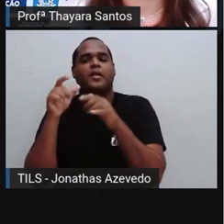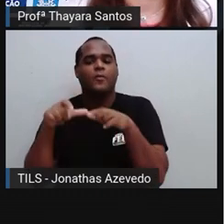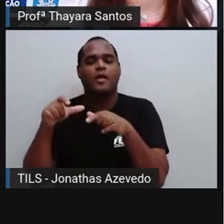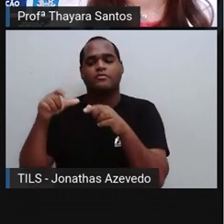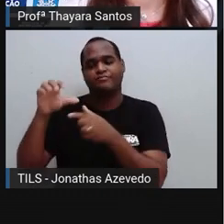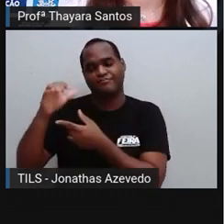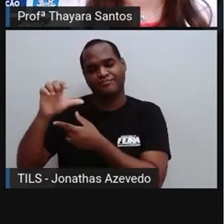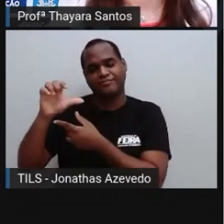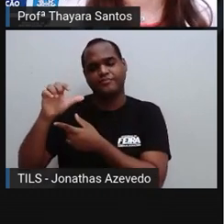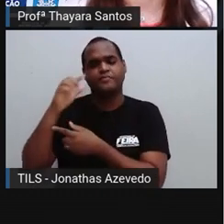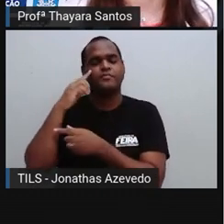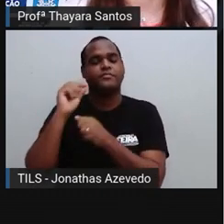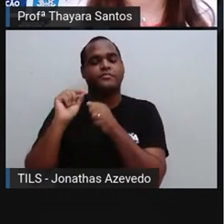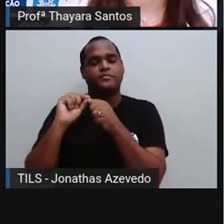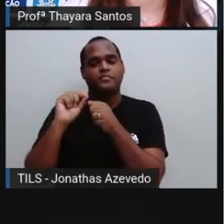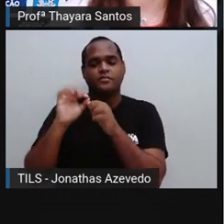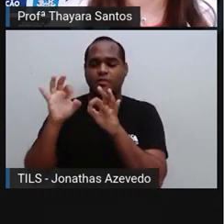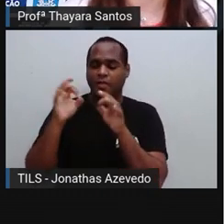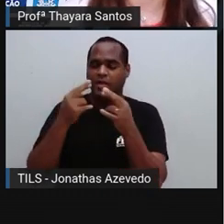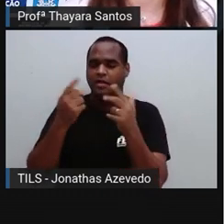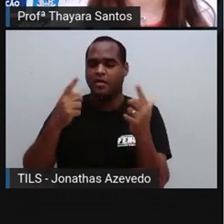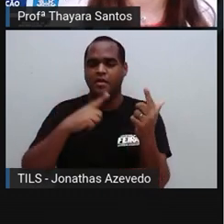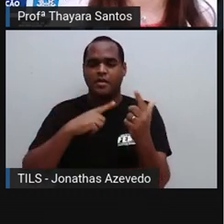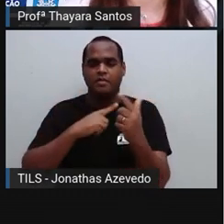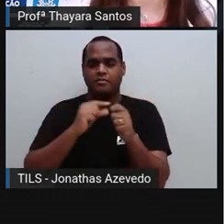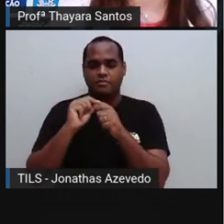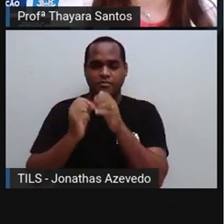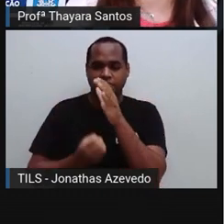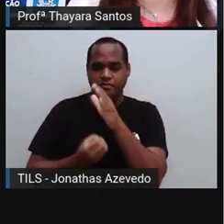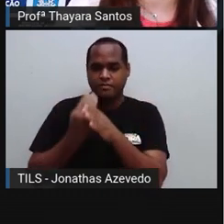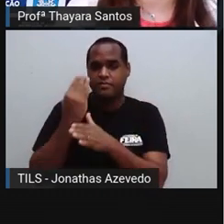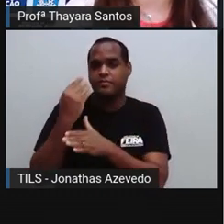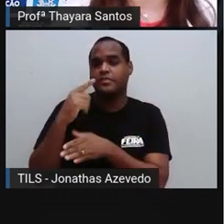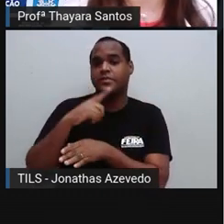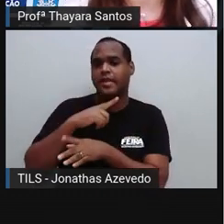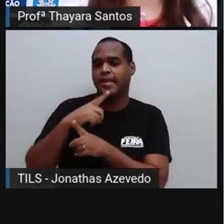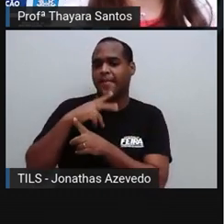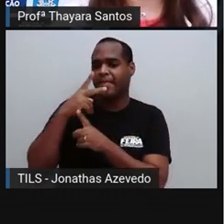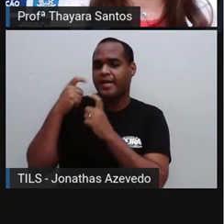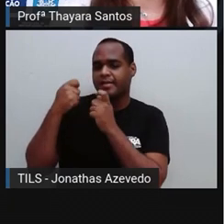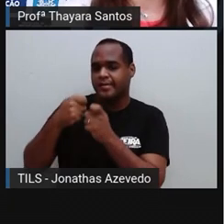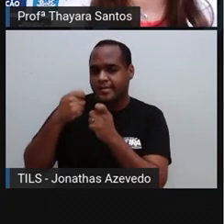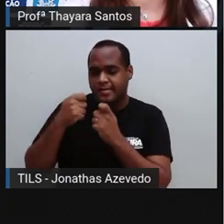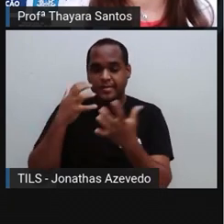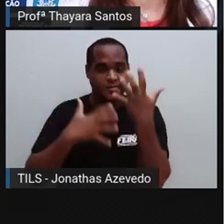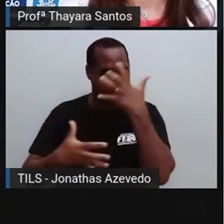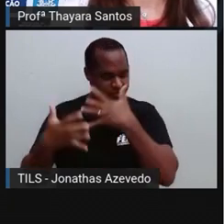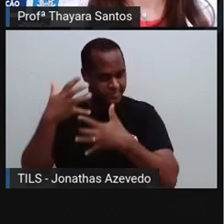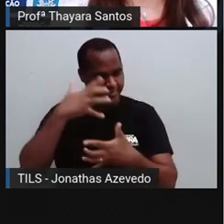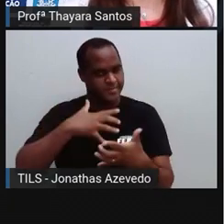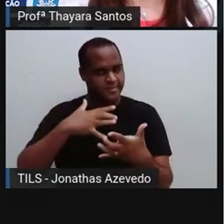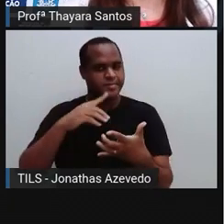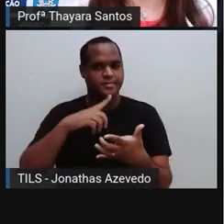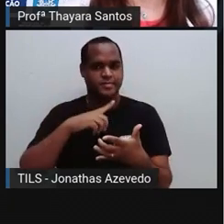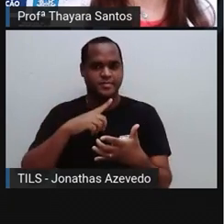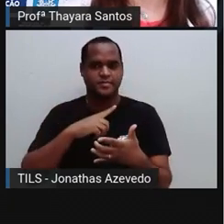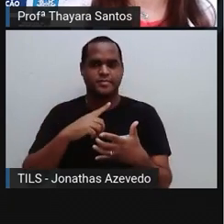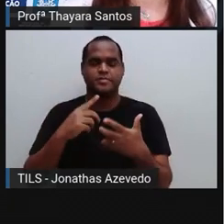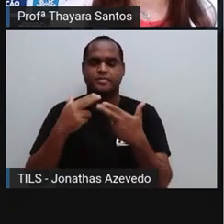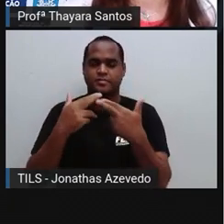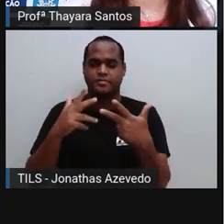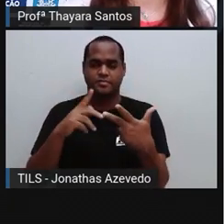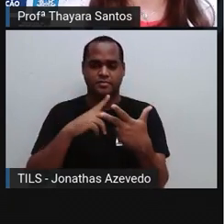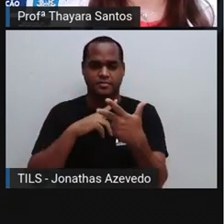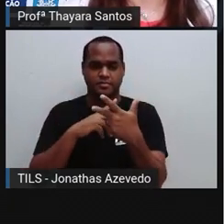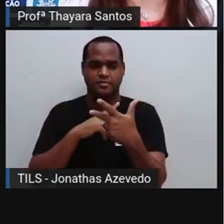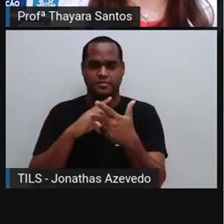laboratório. E ele tem a capacidade de produzir reações perturbadoras e alucinógenas. Então, quais são os efeitos